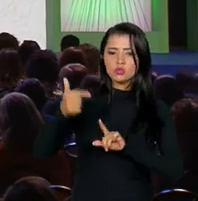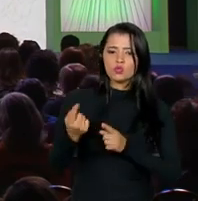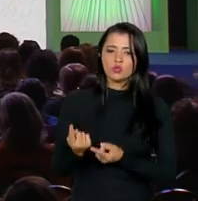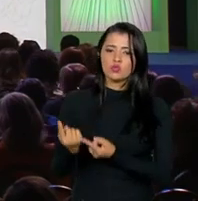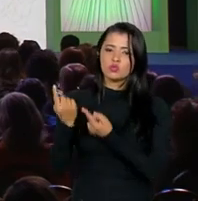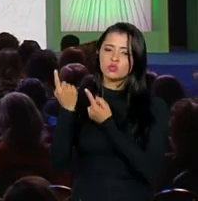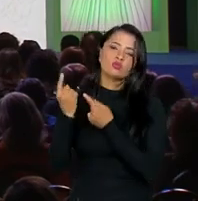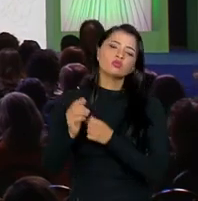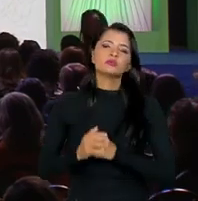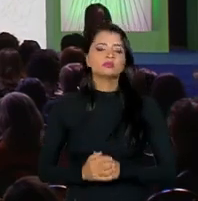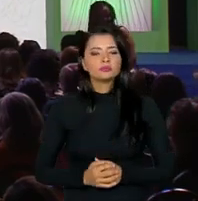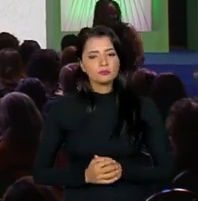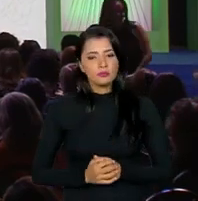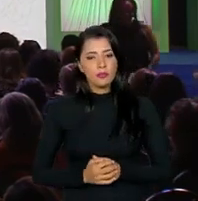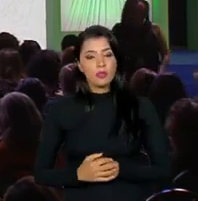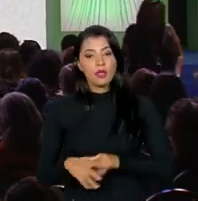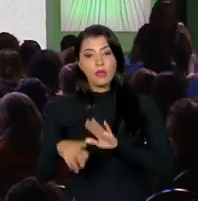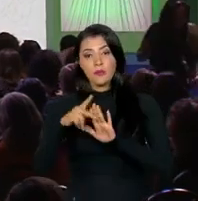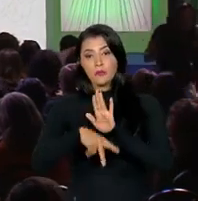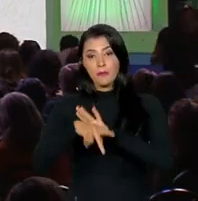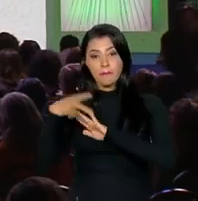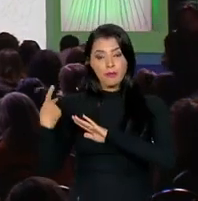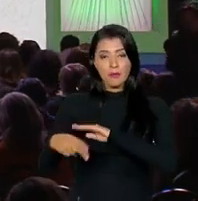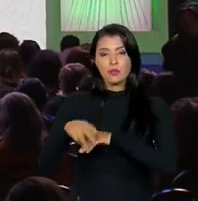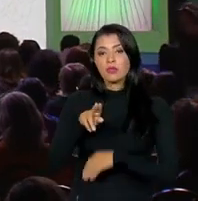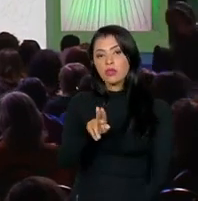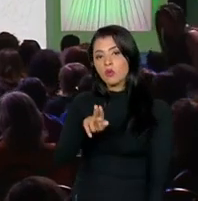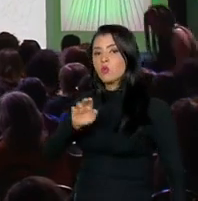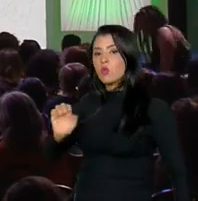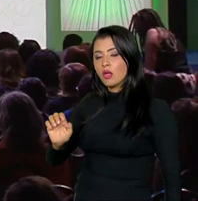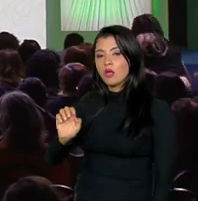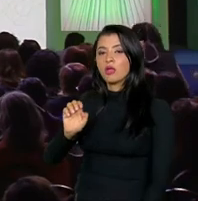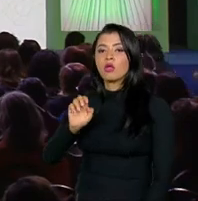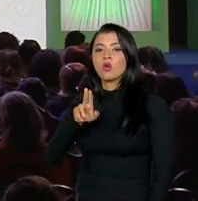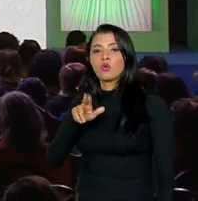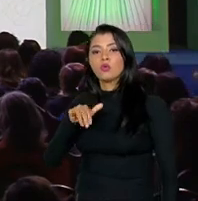Plan, que é da União Europeia,